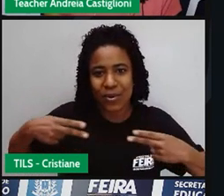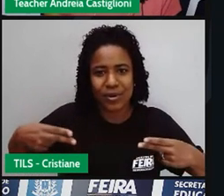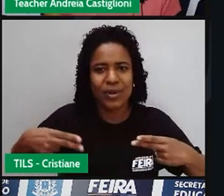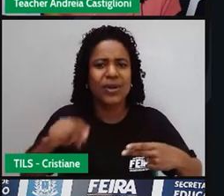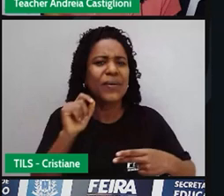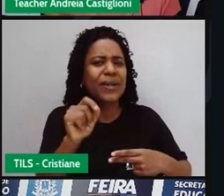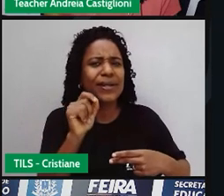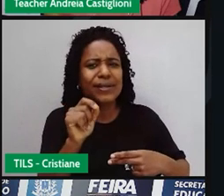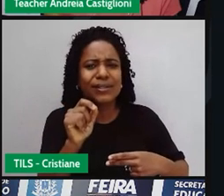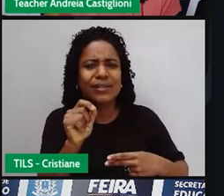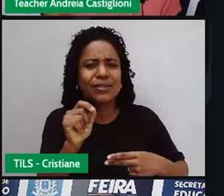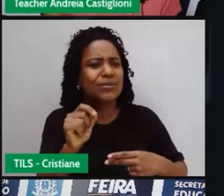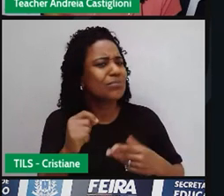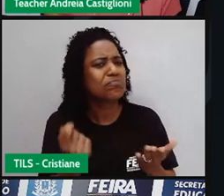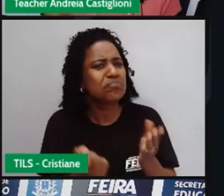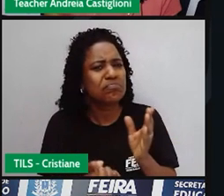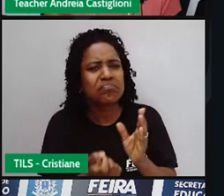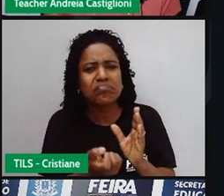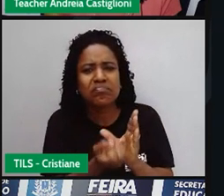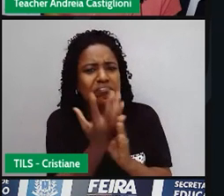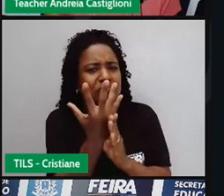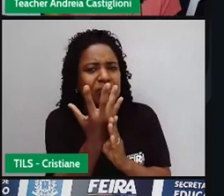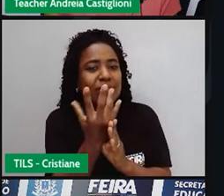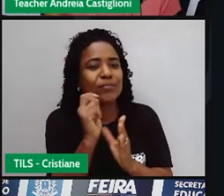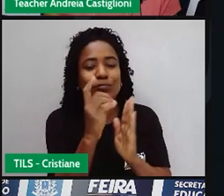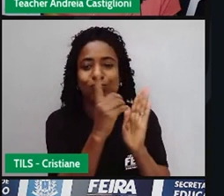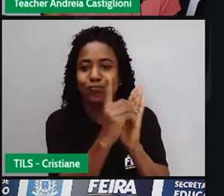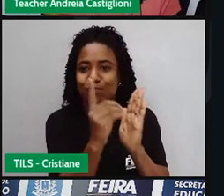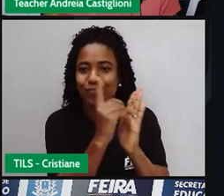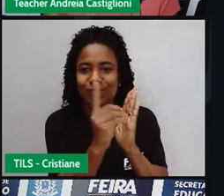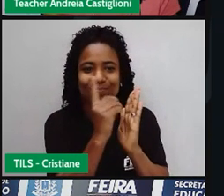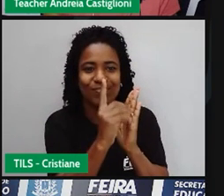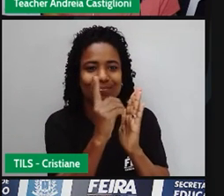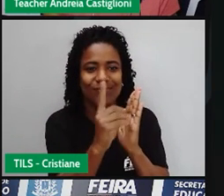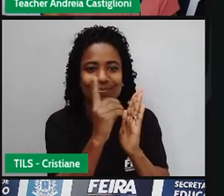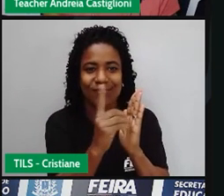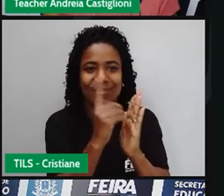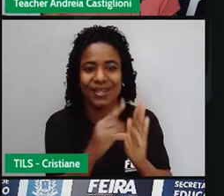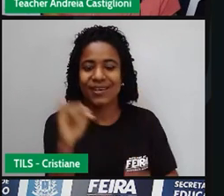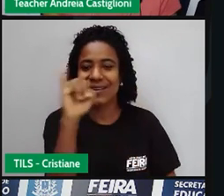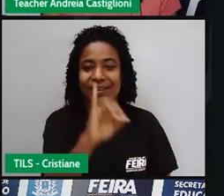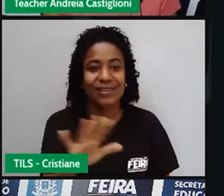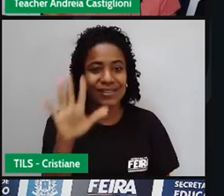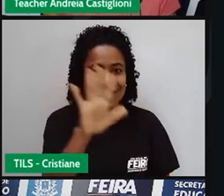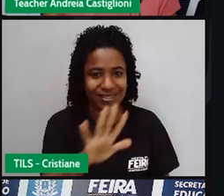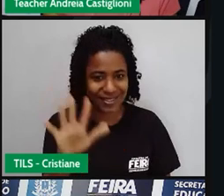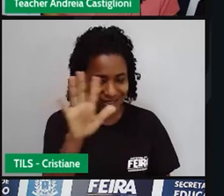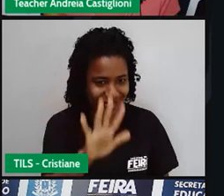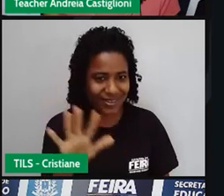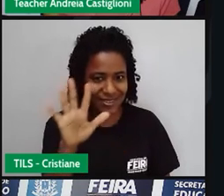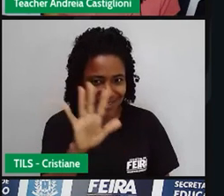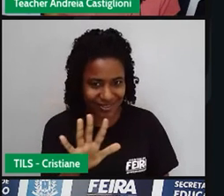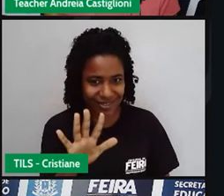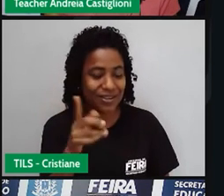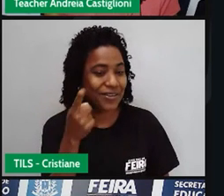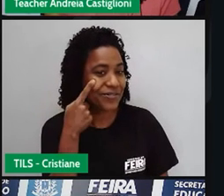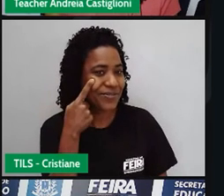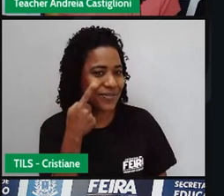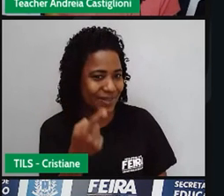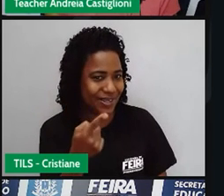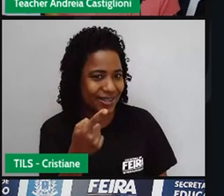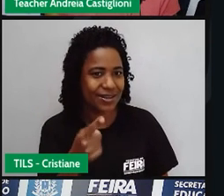Fischer é um dicionário e você vai usar imagens para identificar as palavras então vocês vão